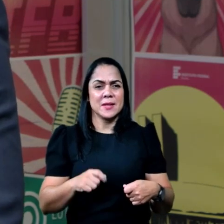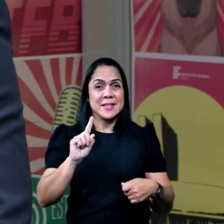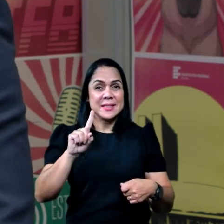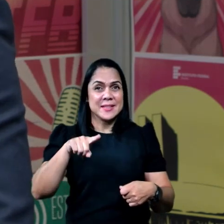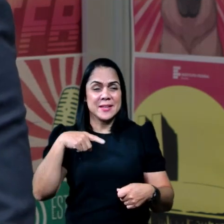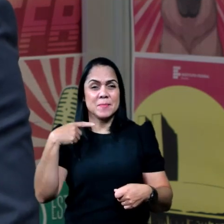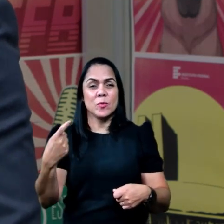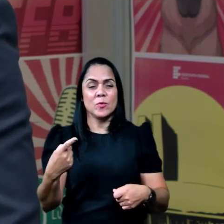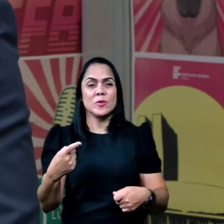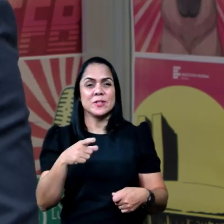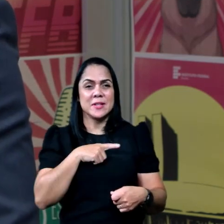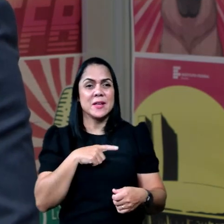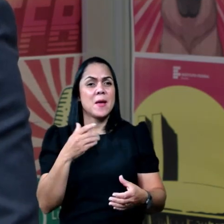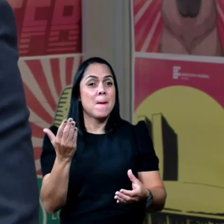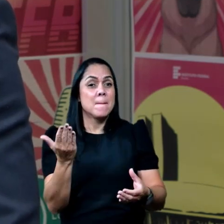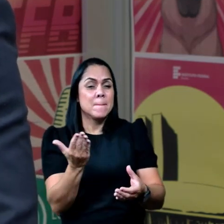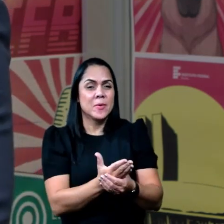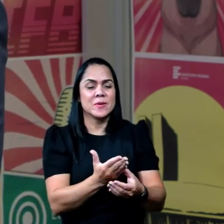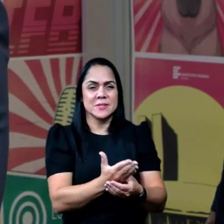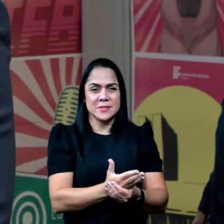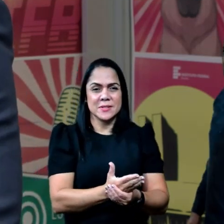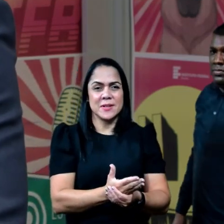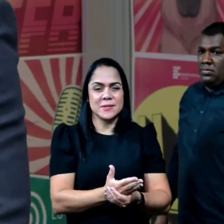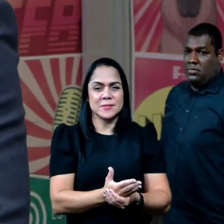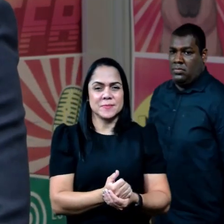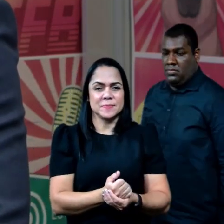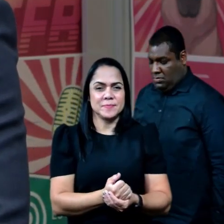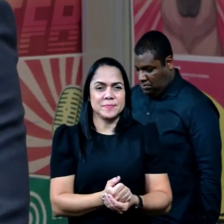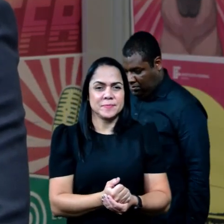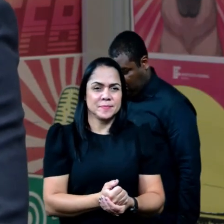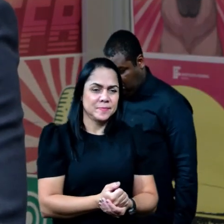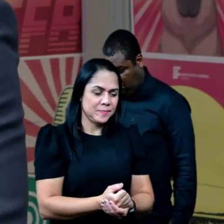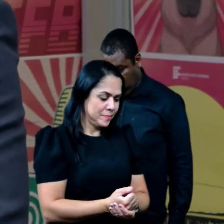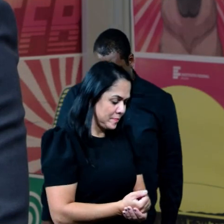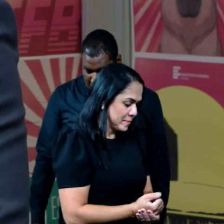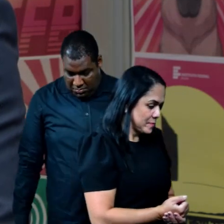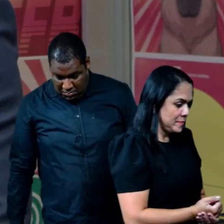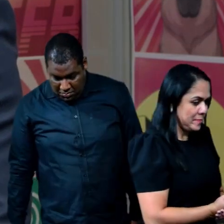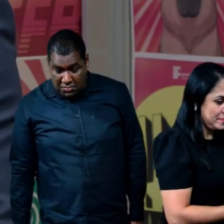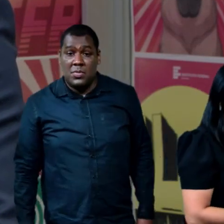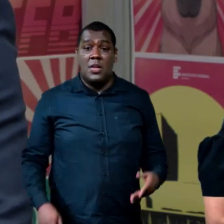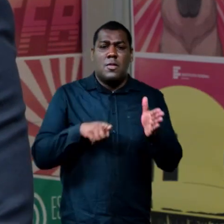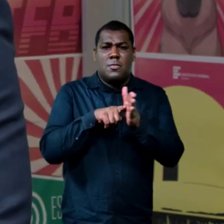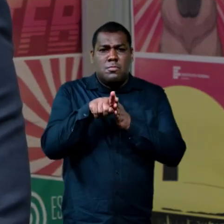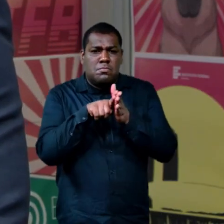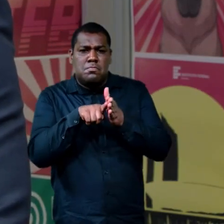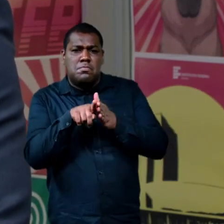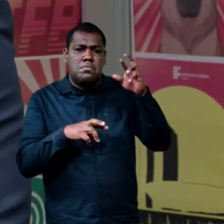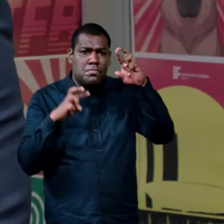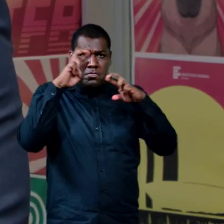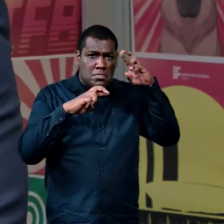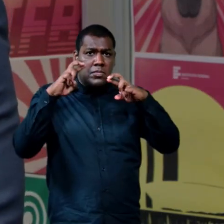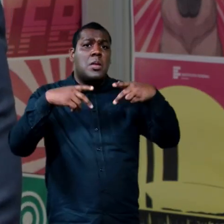um processo administrativo disciplinar, ou uma sindicância, ou uma investigação preliminar, a gente precisa de